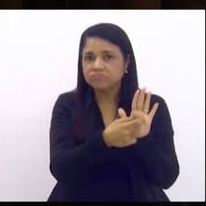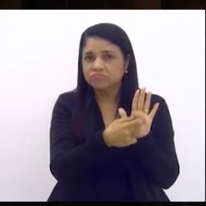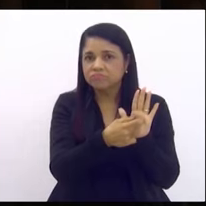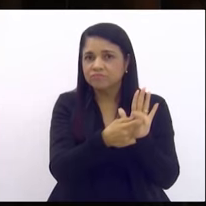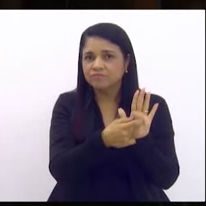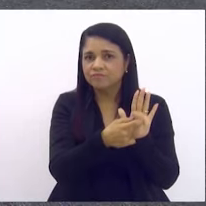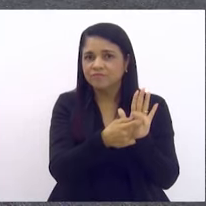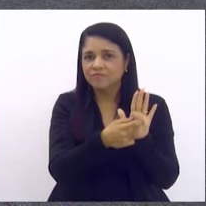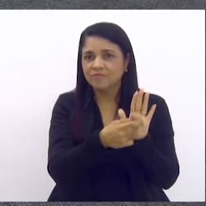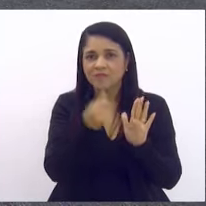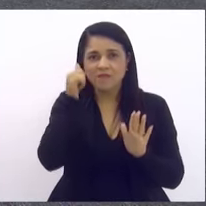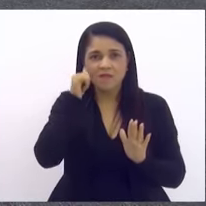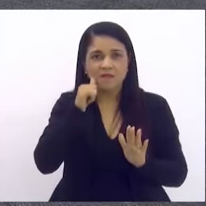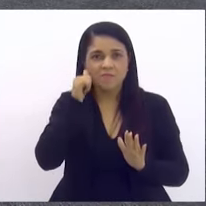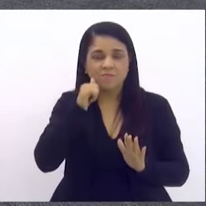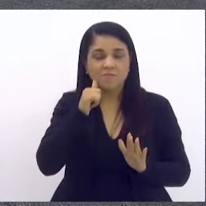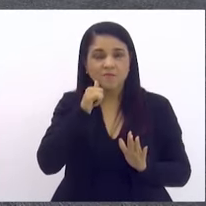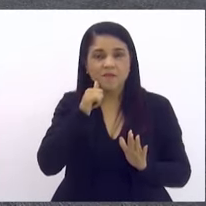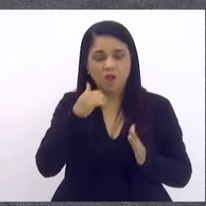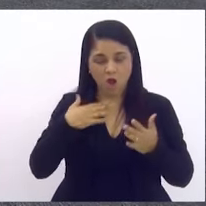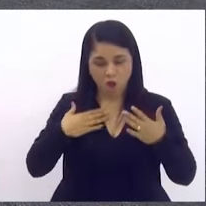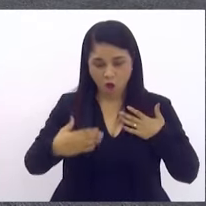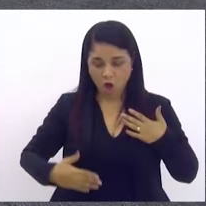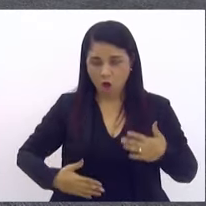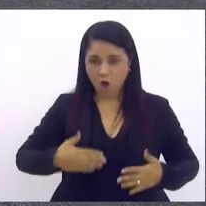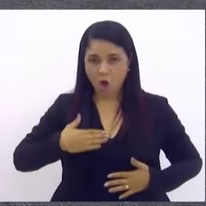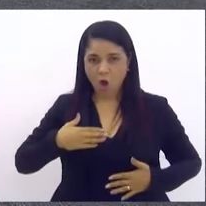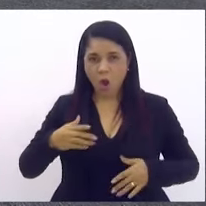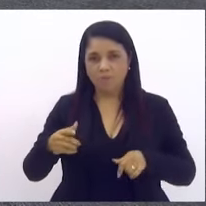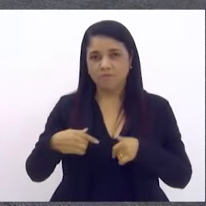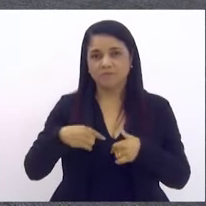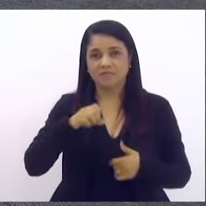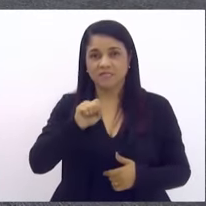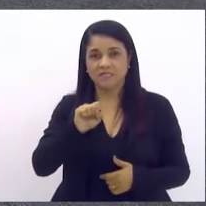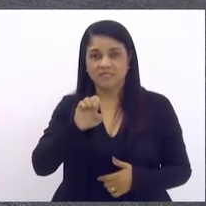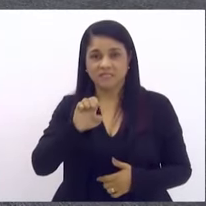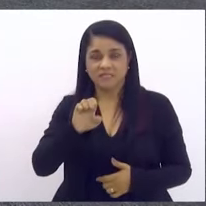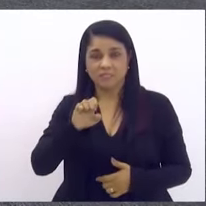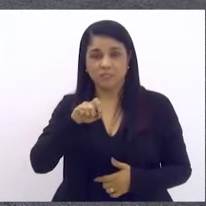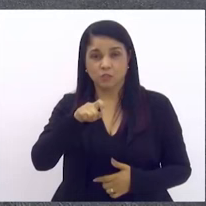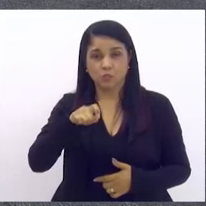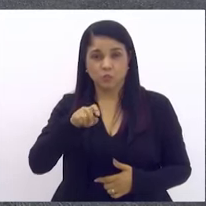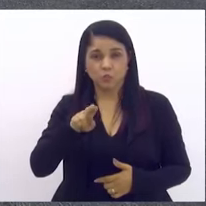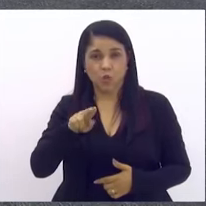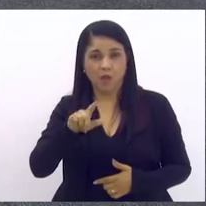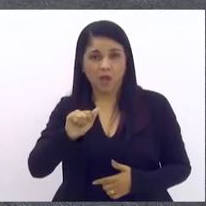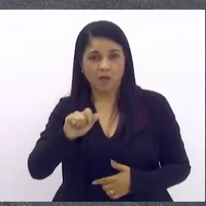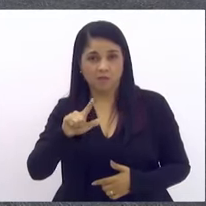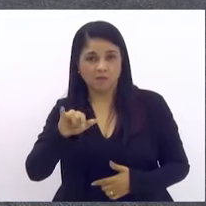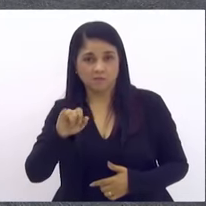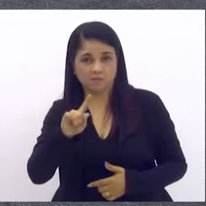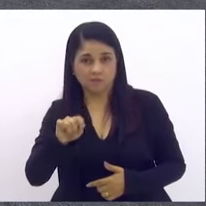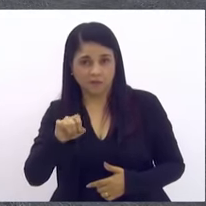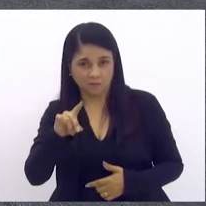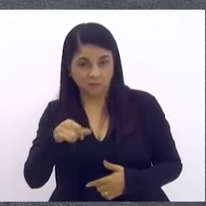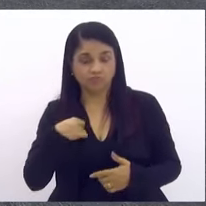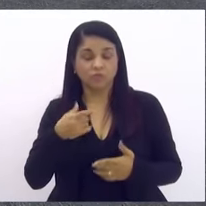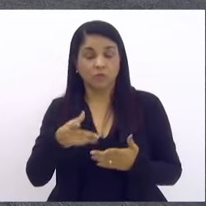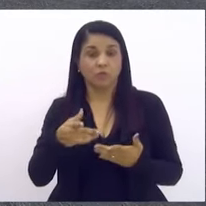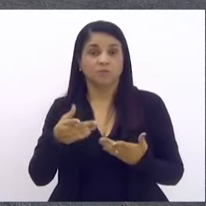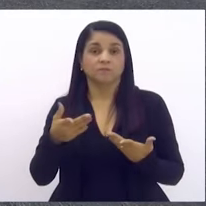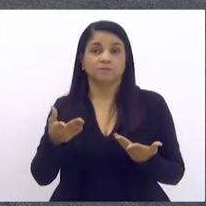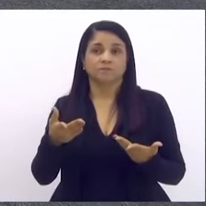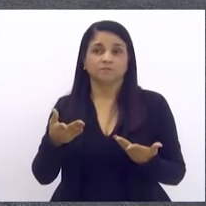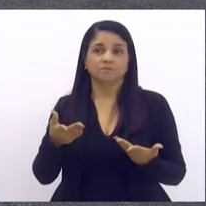Inteligência Artificial Claro a inteligência artificial é artificial ela nada mais é do que um repositório de